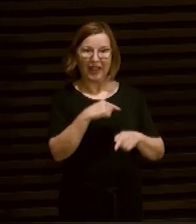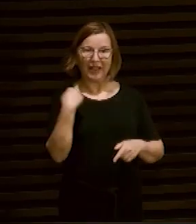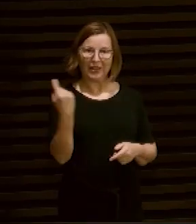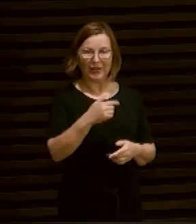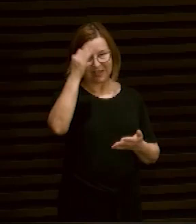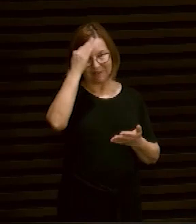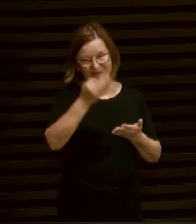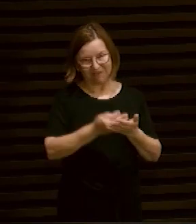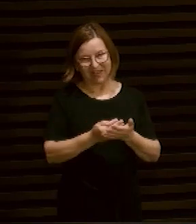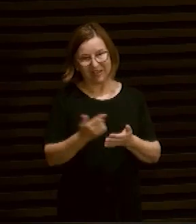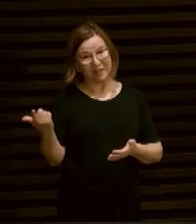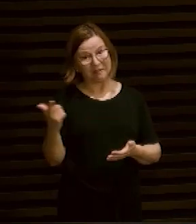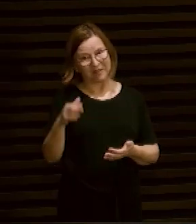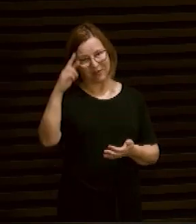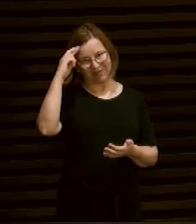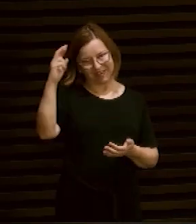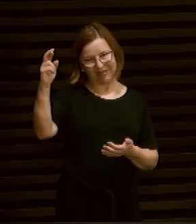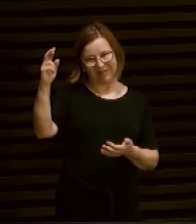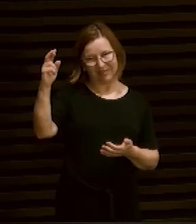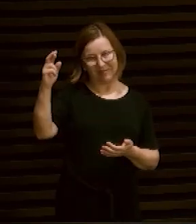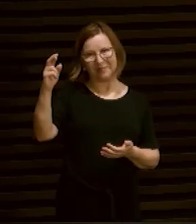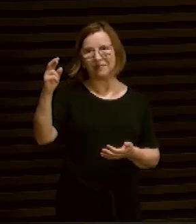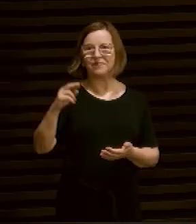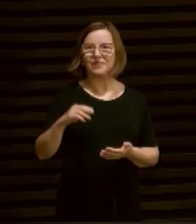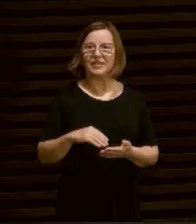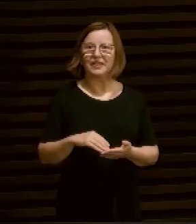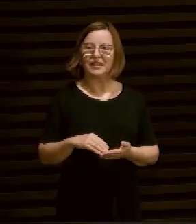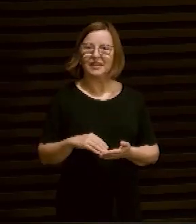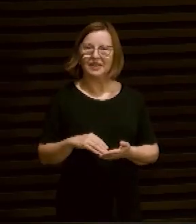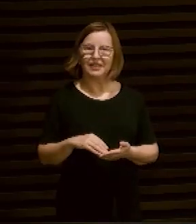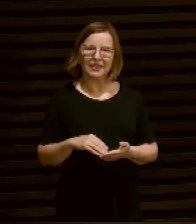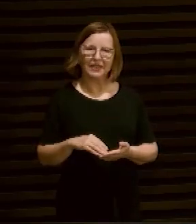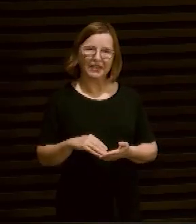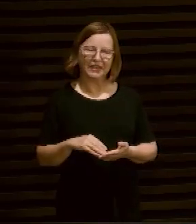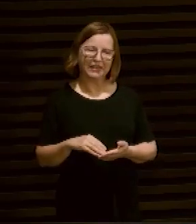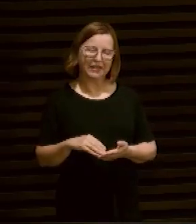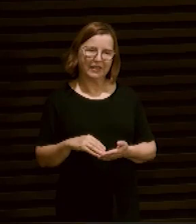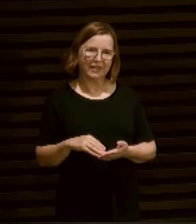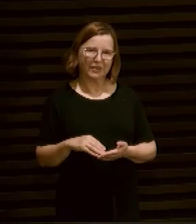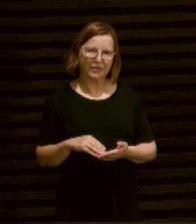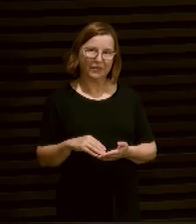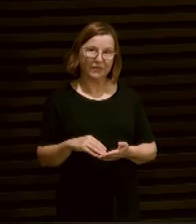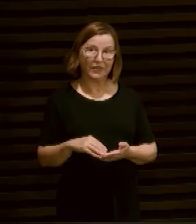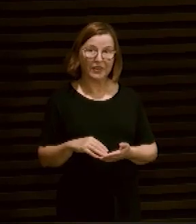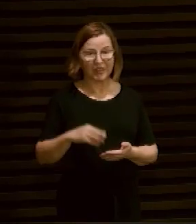é dele, ele é o autor, como o exercício da fé é dele, ele é o executivo, ele é o consumador da